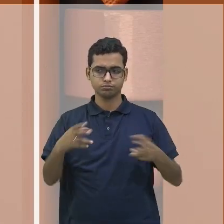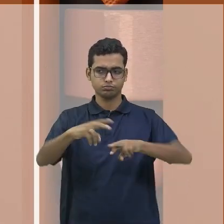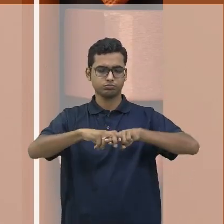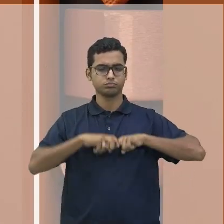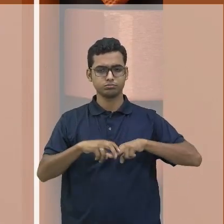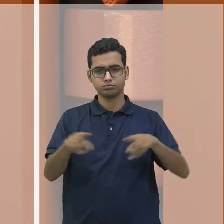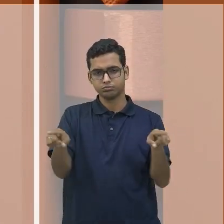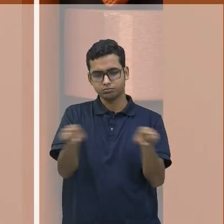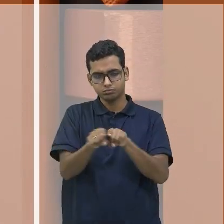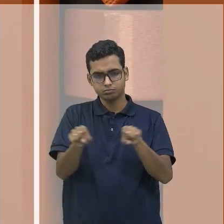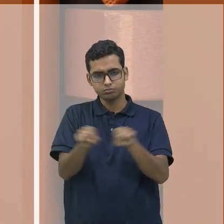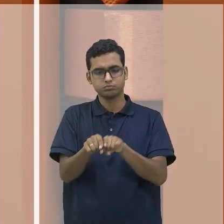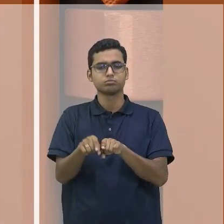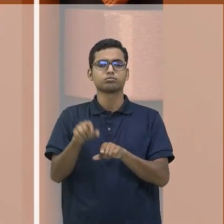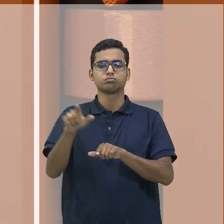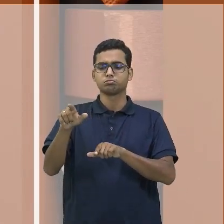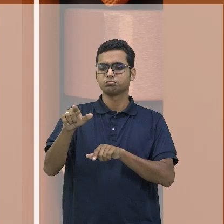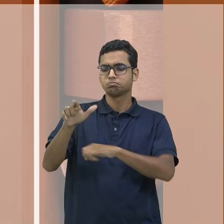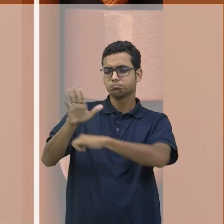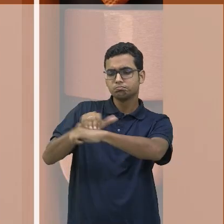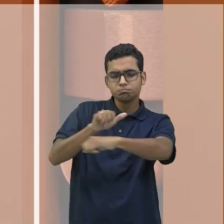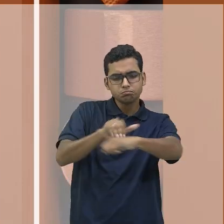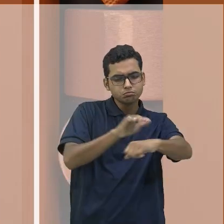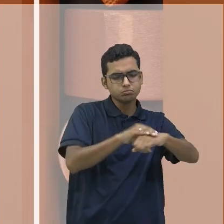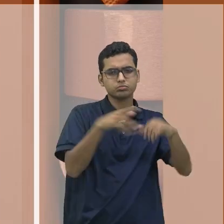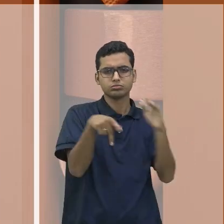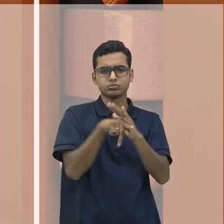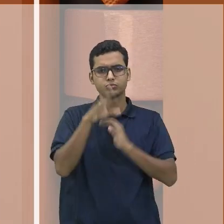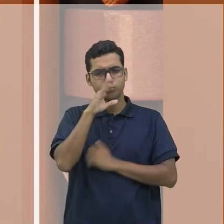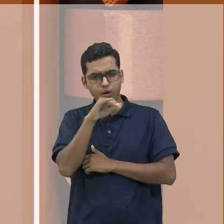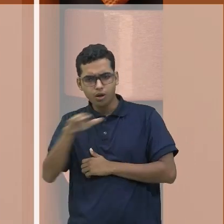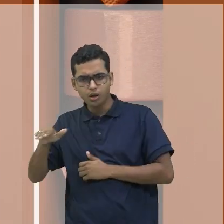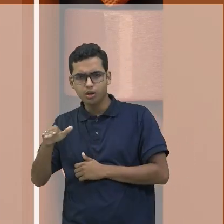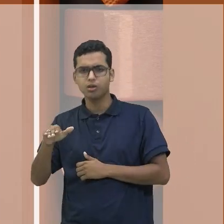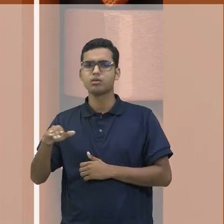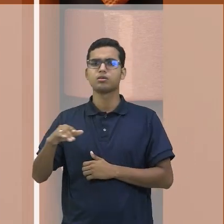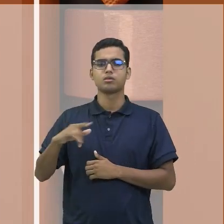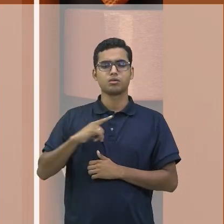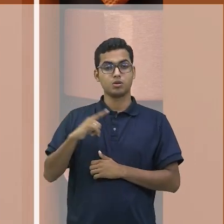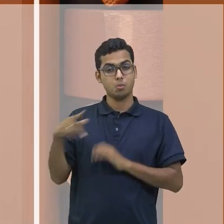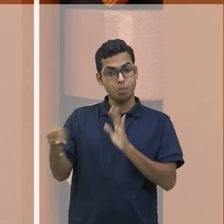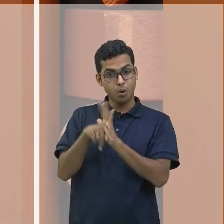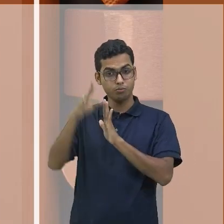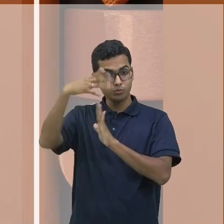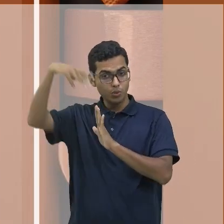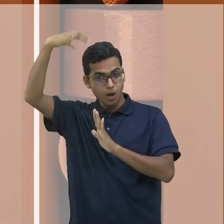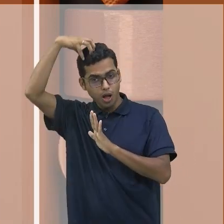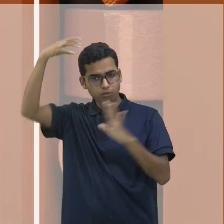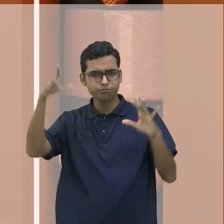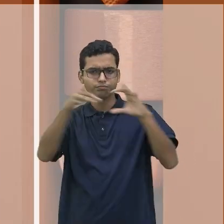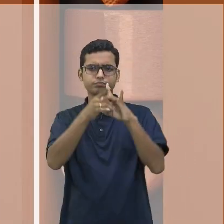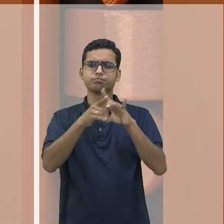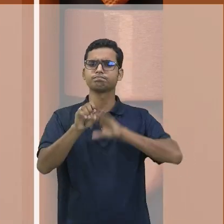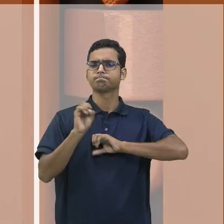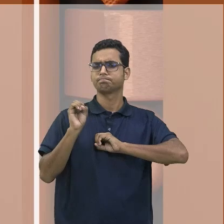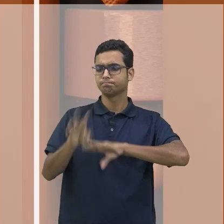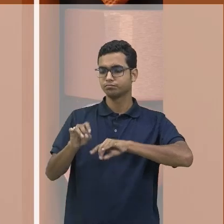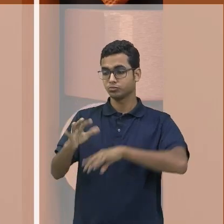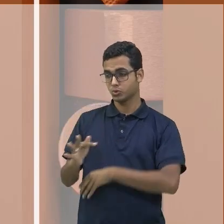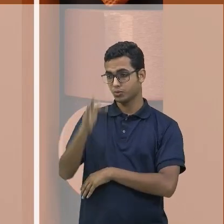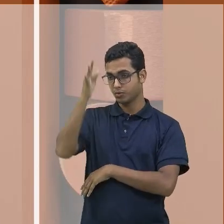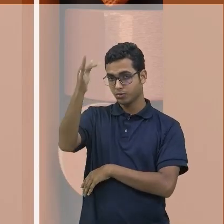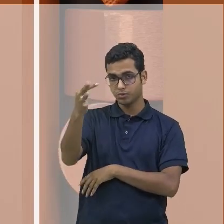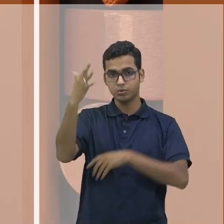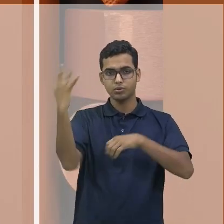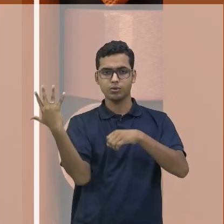pegar, então, as crianças e aí fazer com que a educação, eles sejam educados para futuramente ali fazer, então,